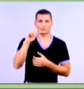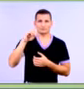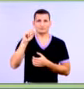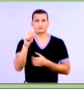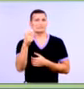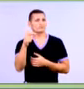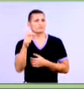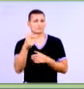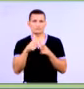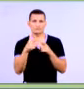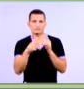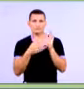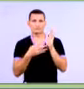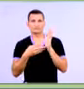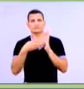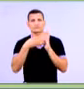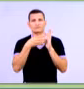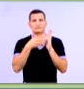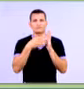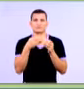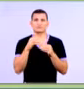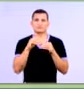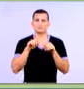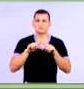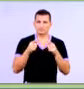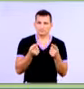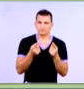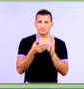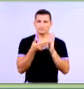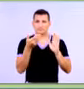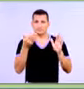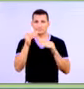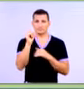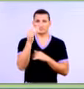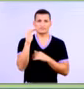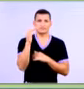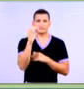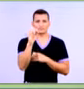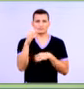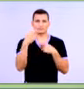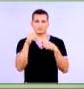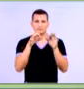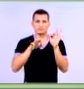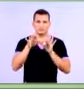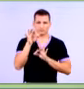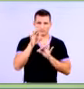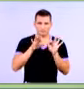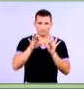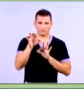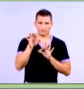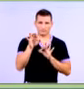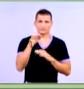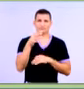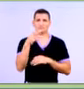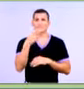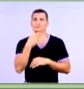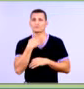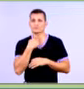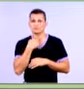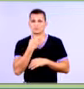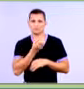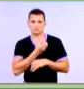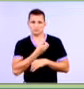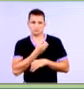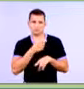de deslocamento. Só que para mim tirar o aço aí, eu tenho que arrumar tanto a lista dos ocupados, como a lista